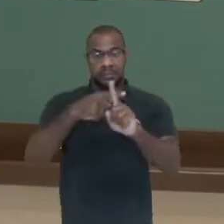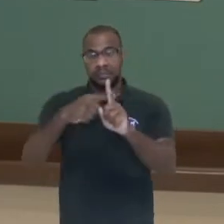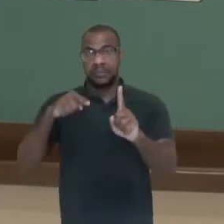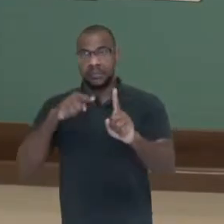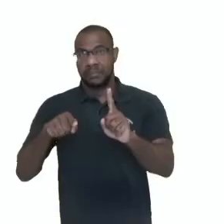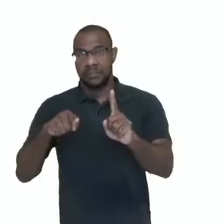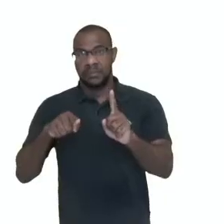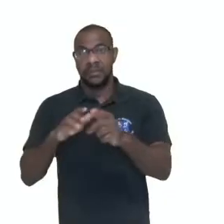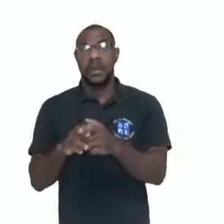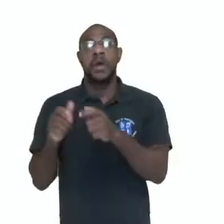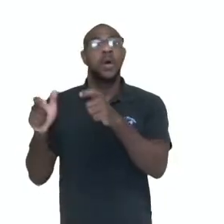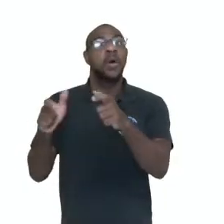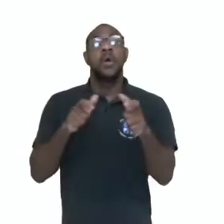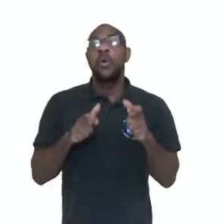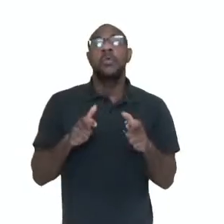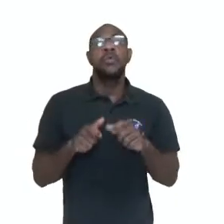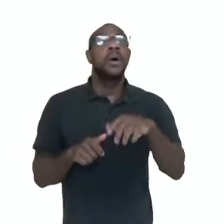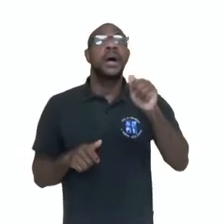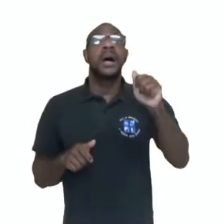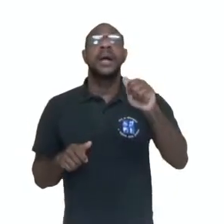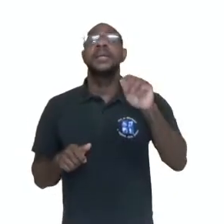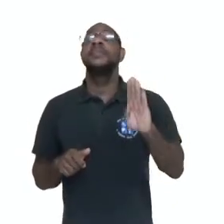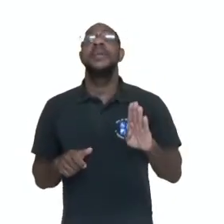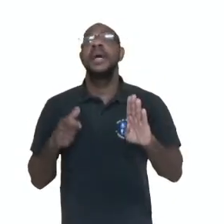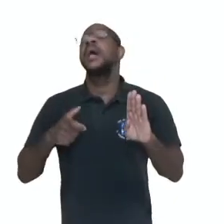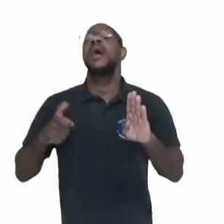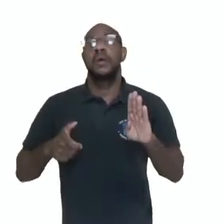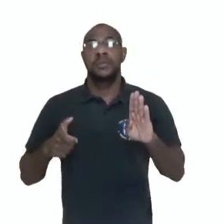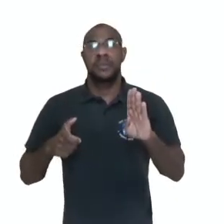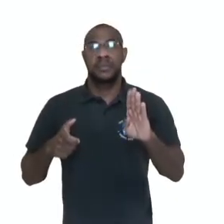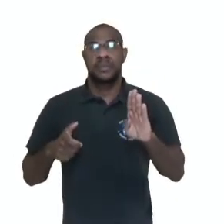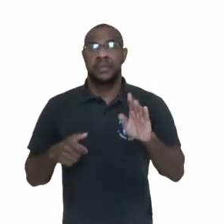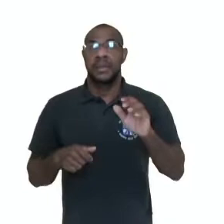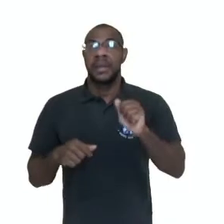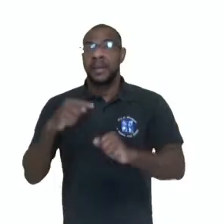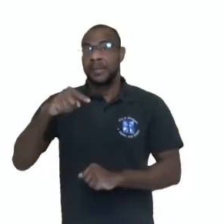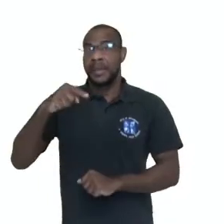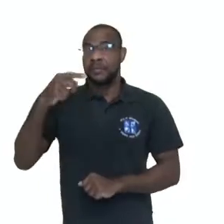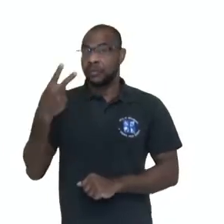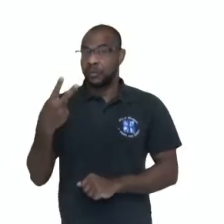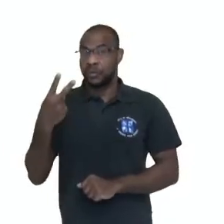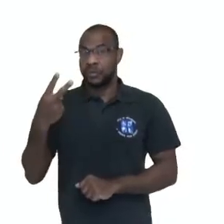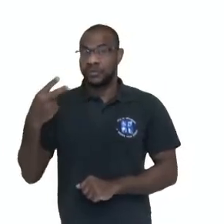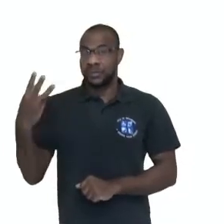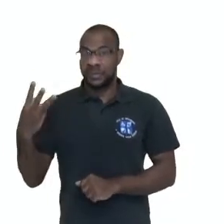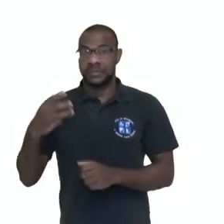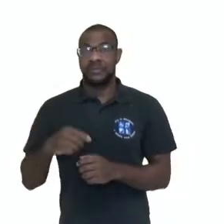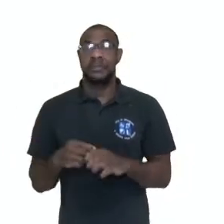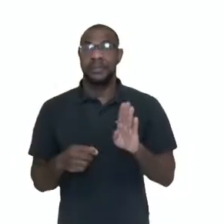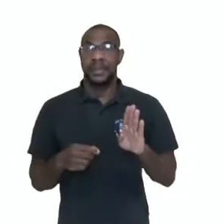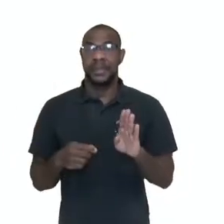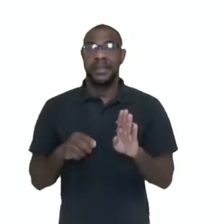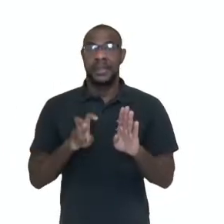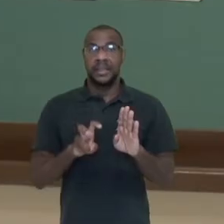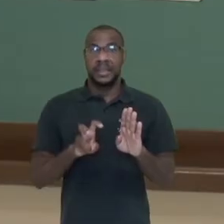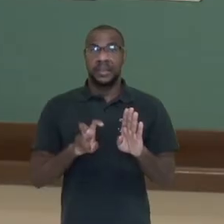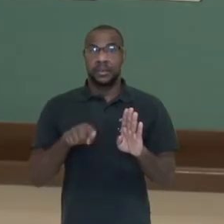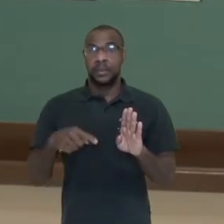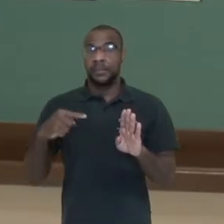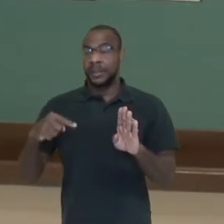onde se localizam os pontos A e B? Então o ponto A, menos 2 e 3, e o ponto B, 5 e menos